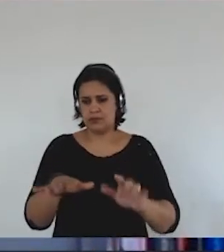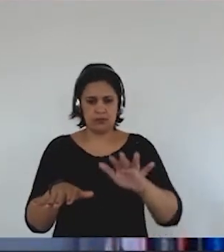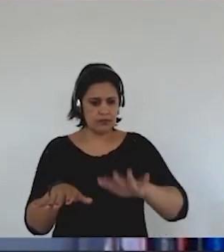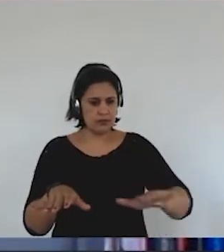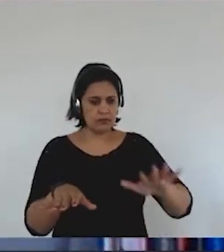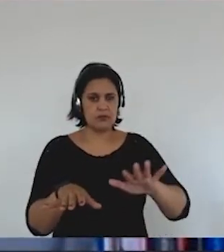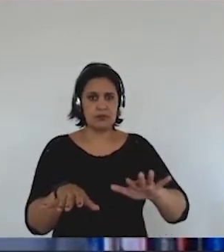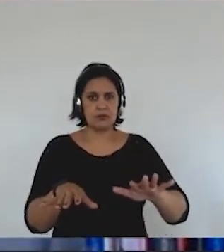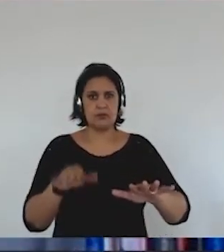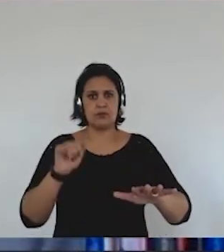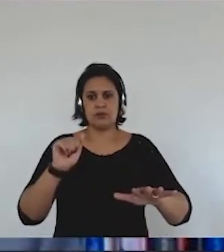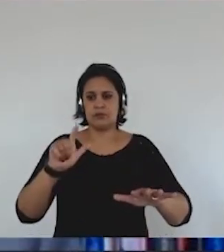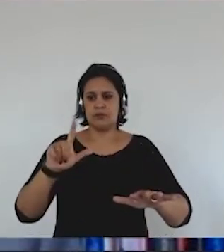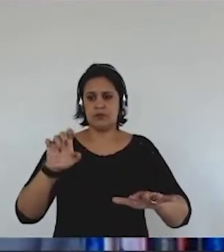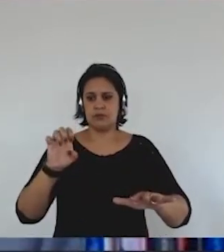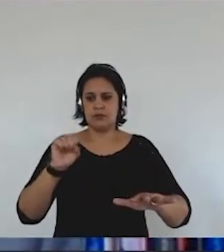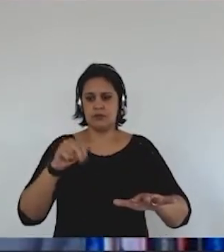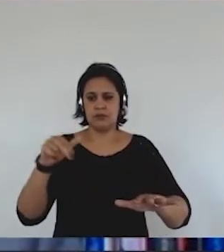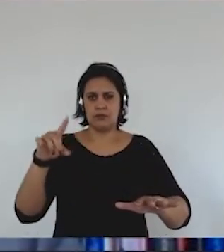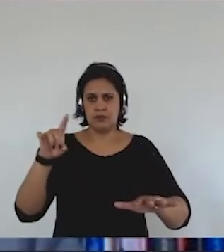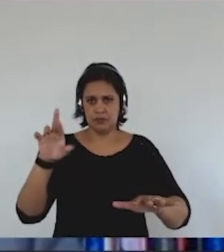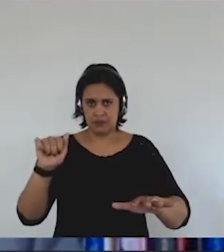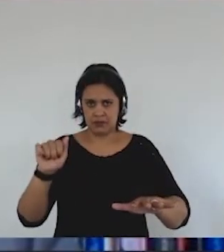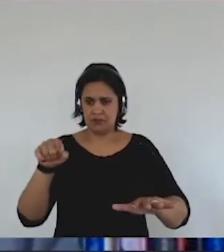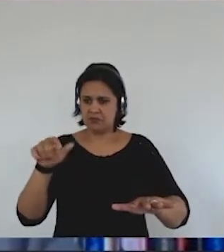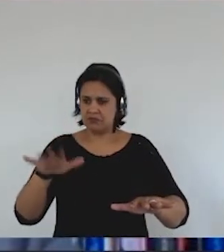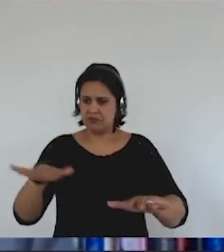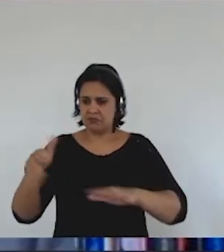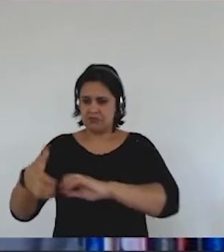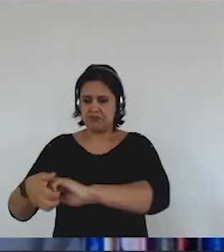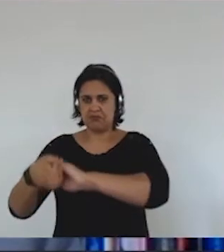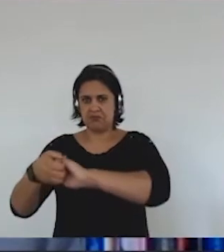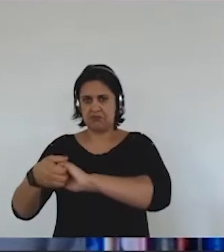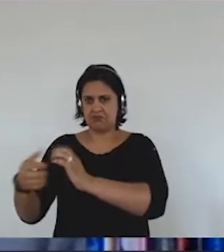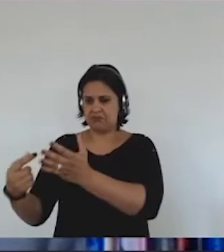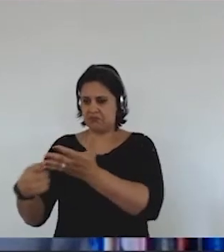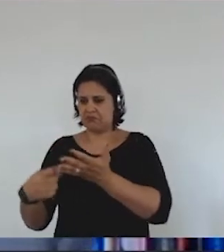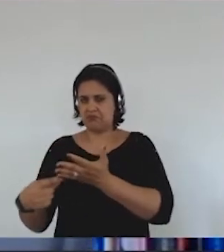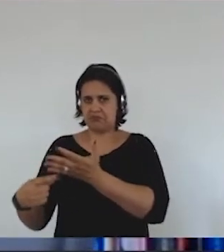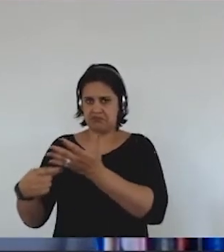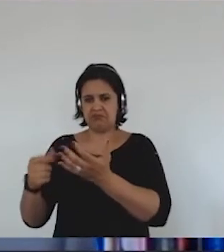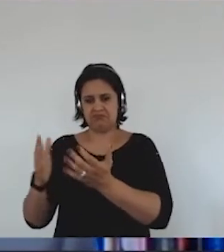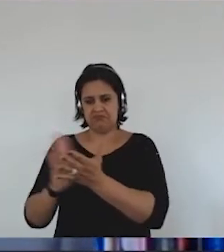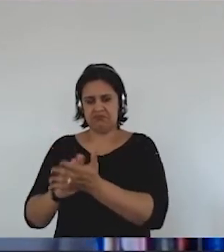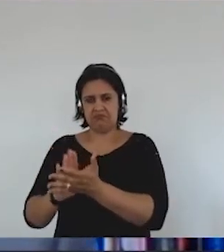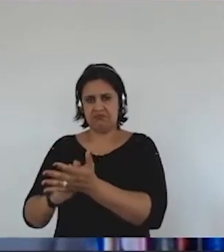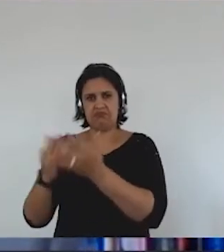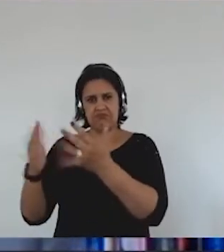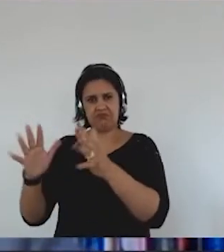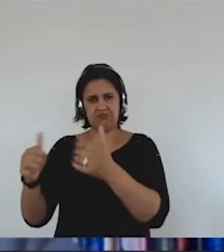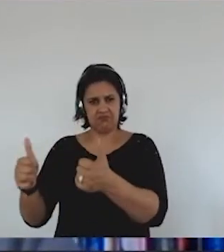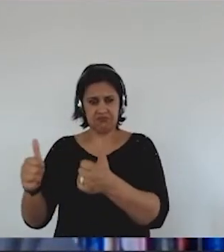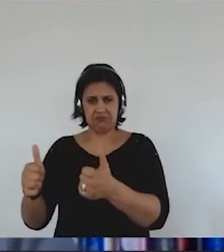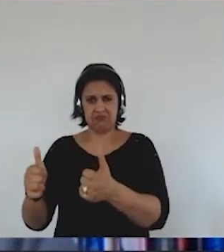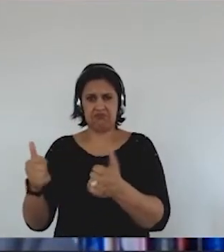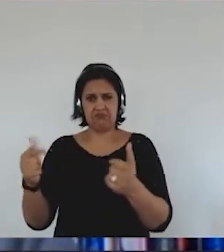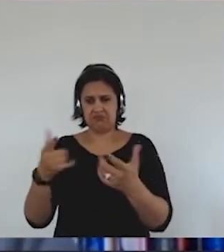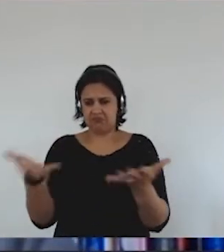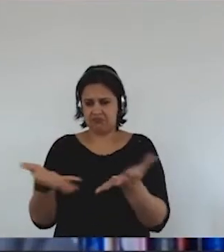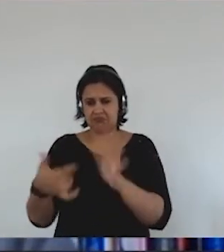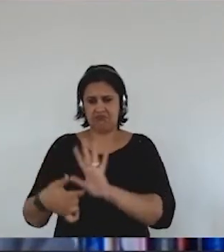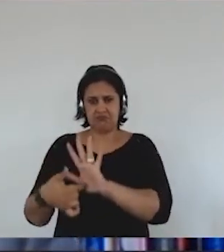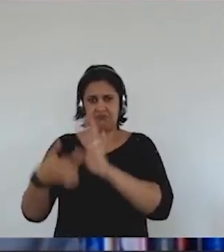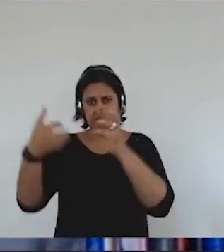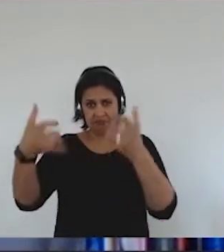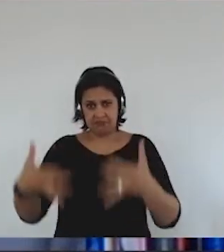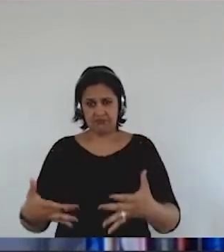doutora Alessandra Balestieri, na área de mediação, aproveitando para parabenizá-la pela exposição,